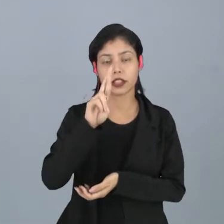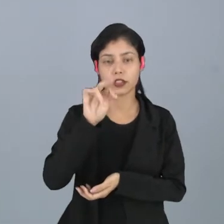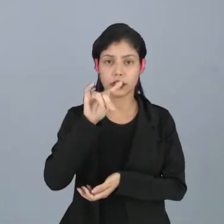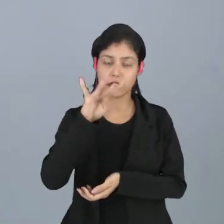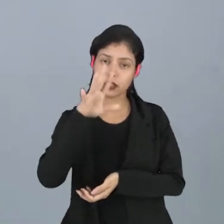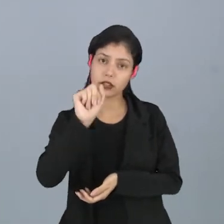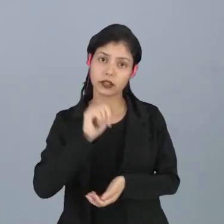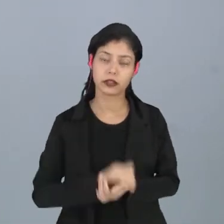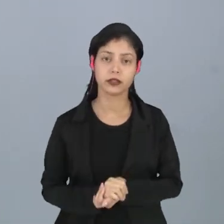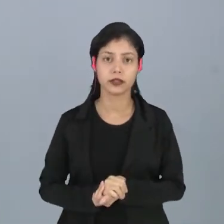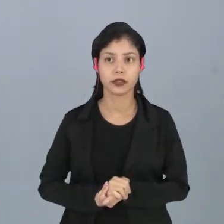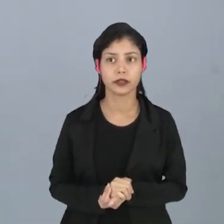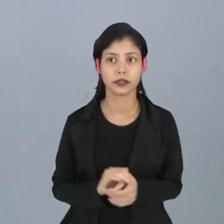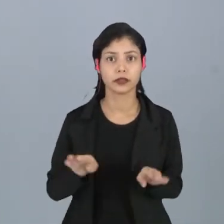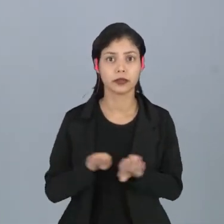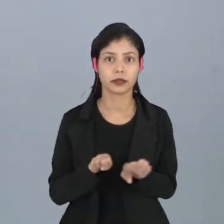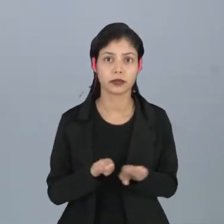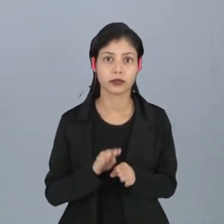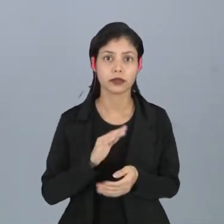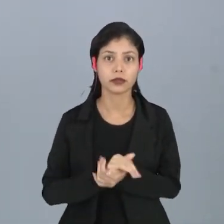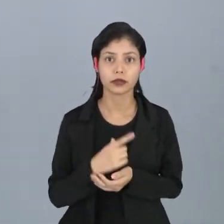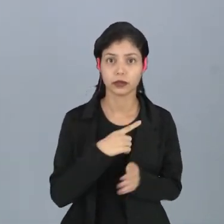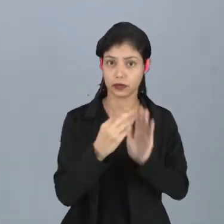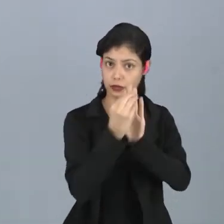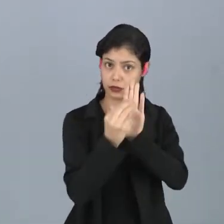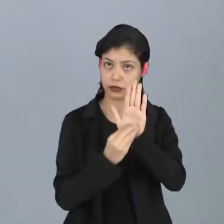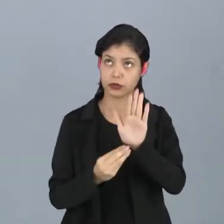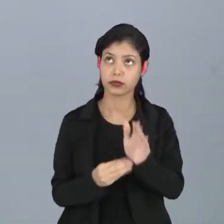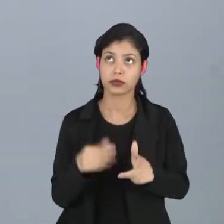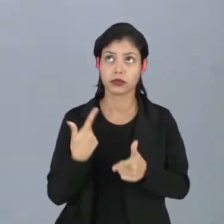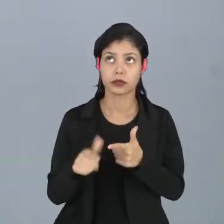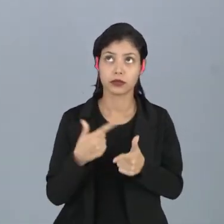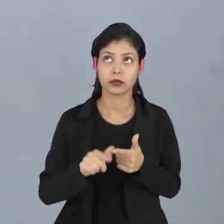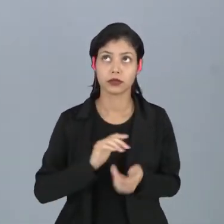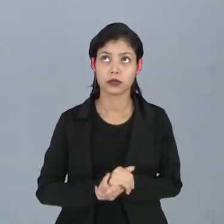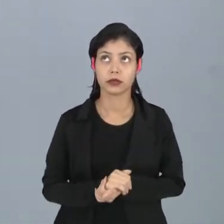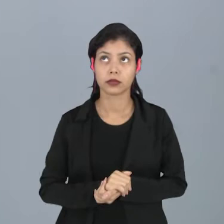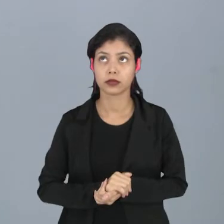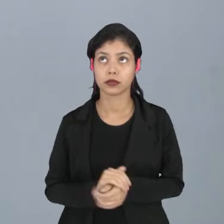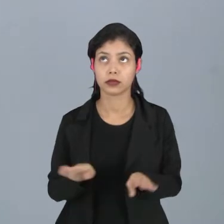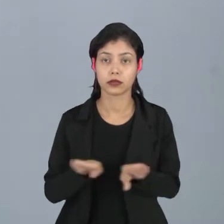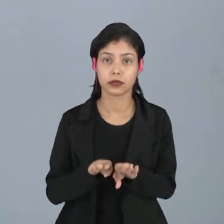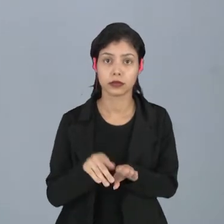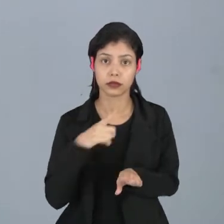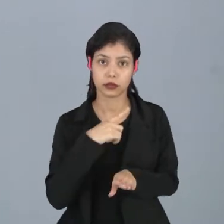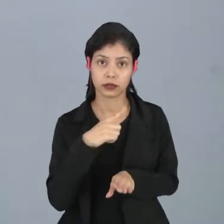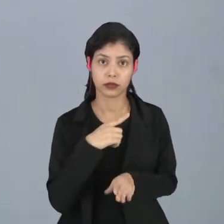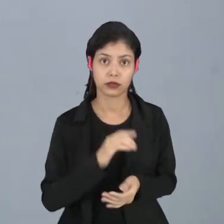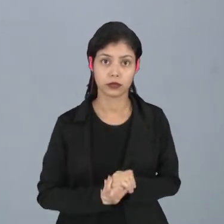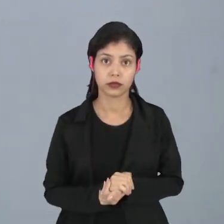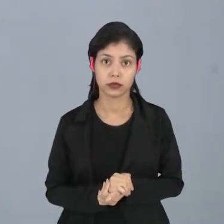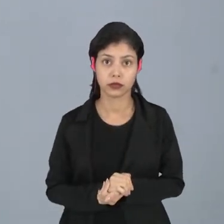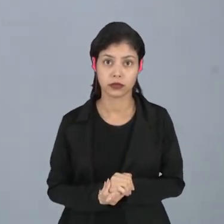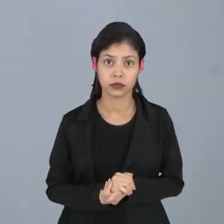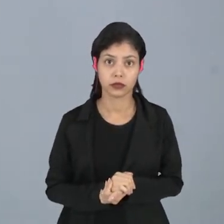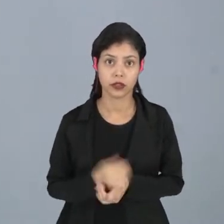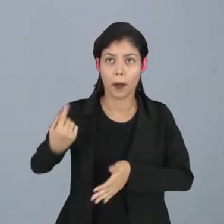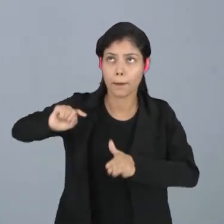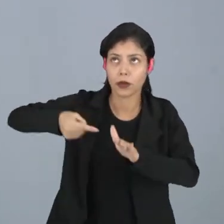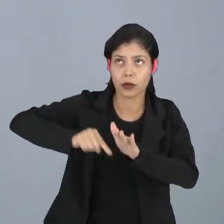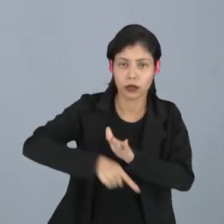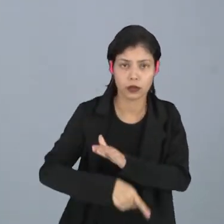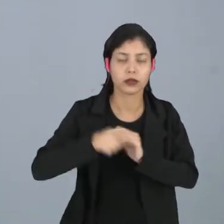ter um conglomerado de situação ou de dados, onde, com os estudos aprofundados